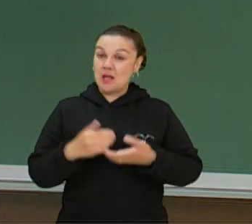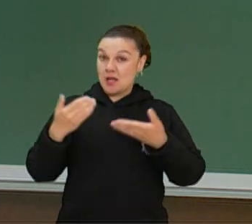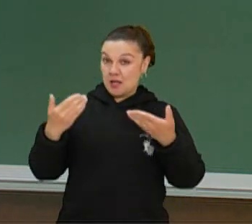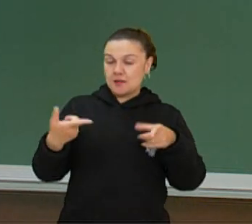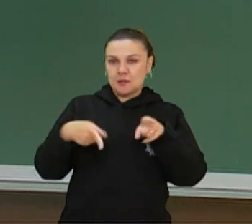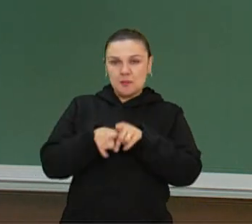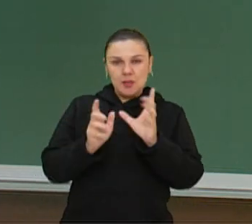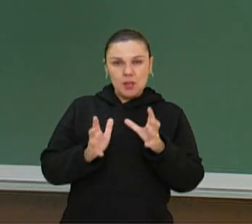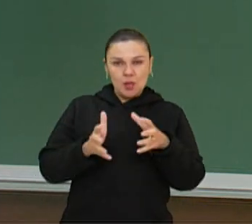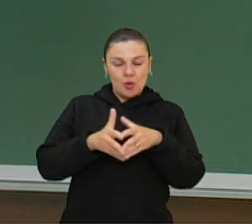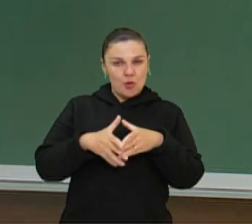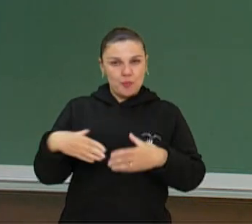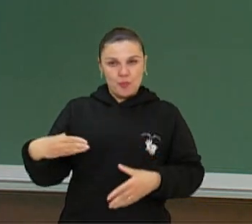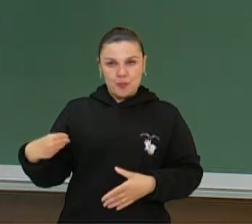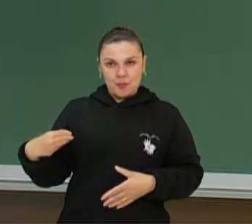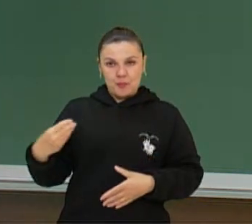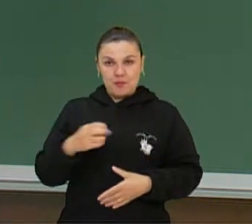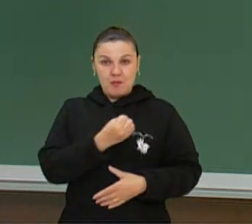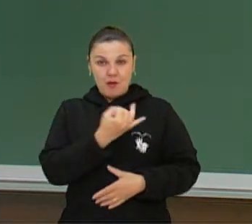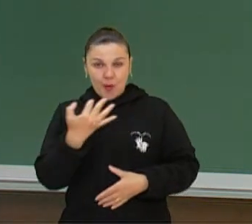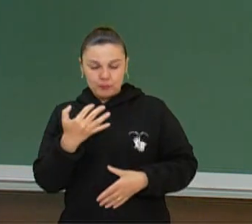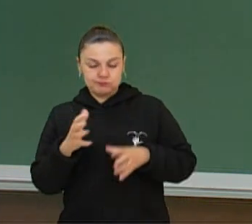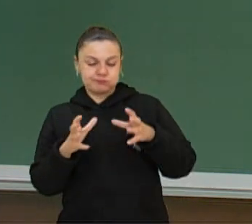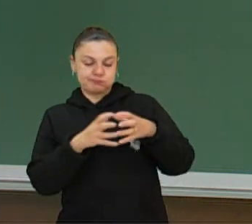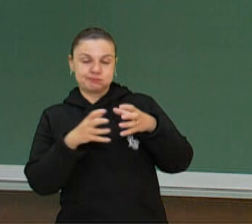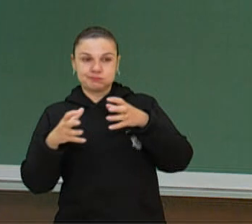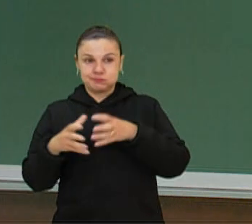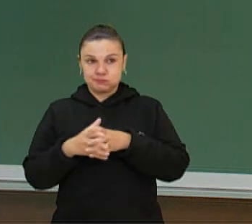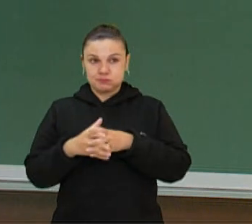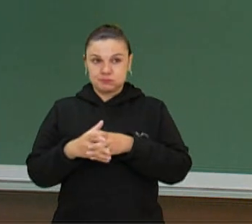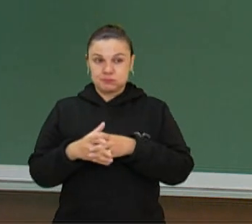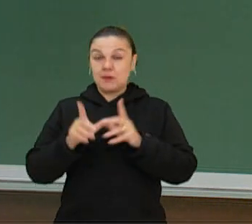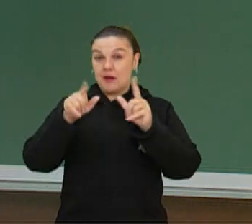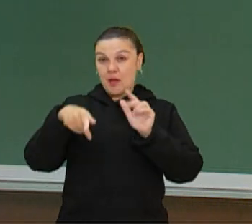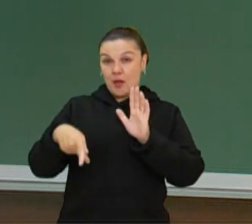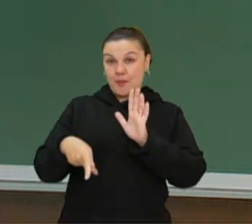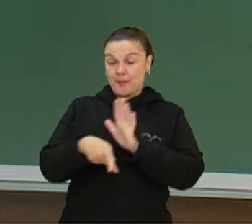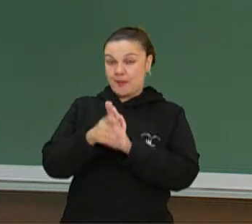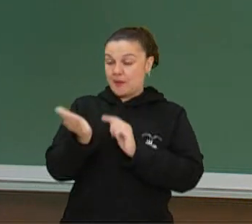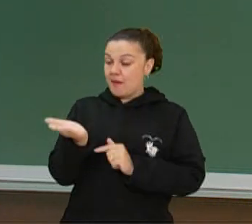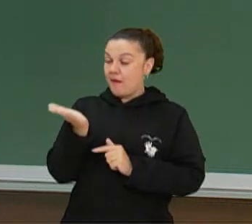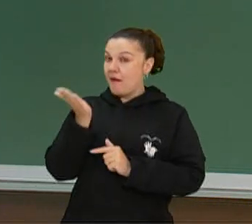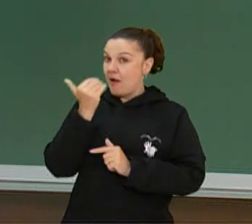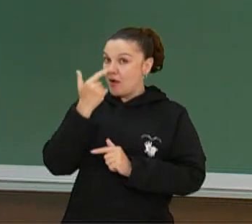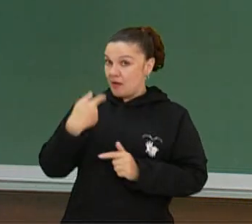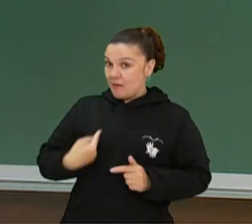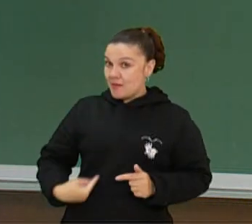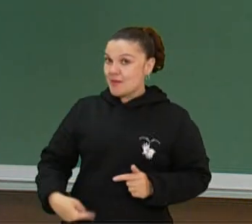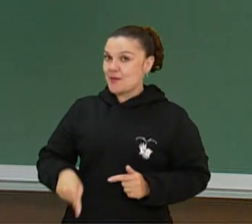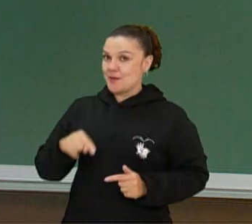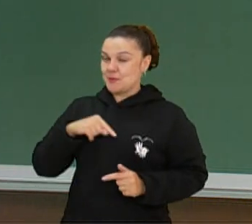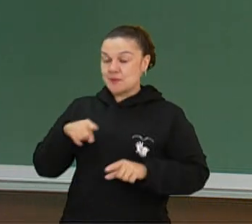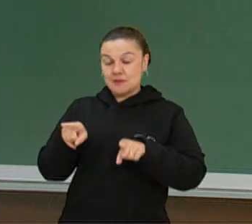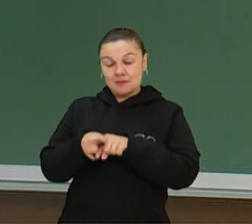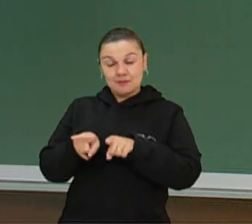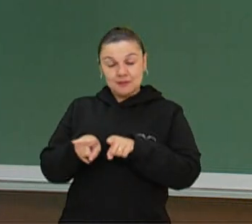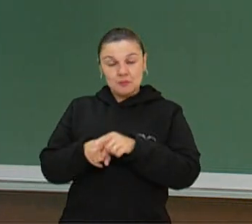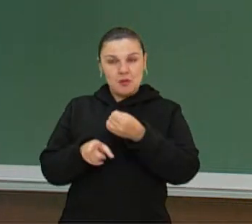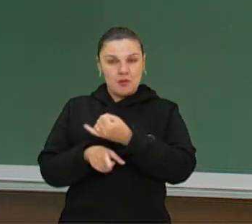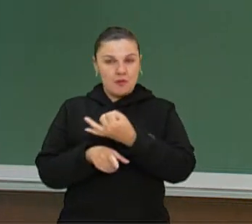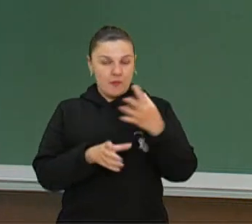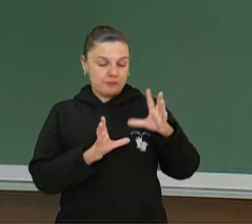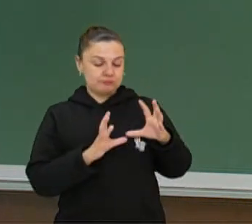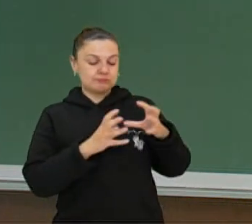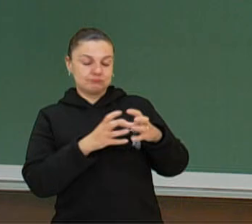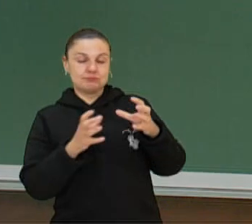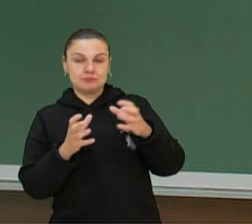dentro dos mamíferos a gente vai trabalhar agora alguns sistemas, que no caso vai ser o sistema de nutrição, o sistema digestório. Vamos trabalhar também os outros